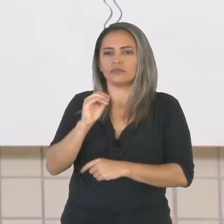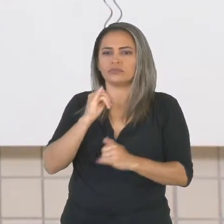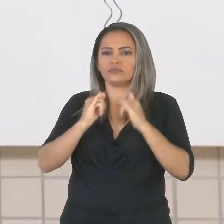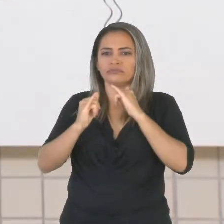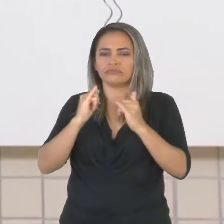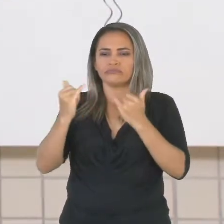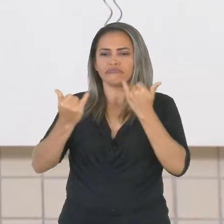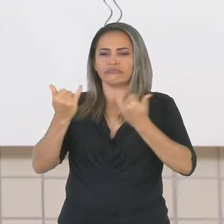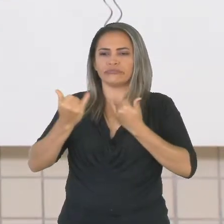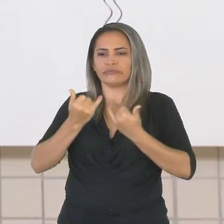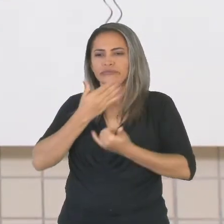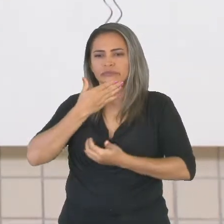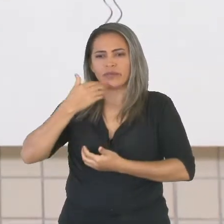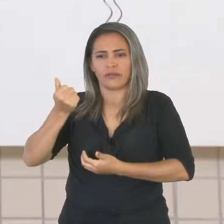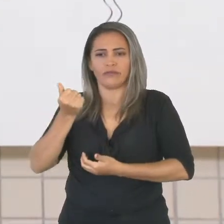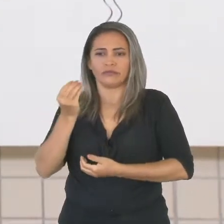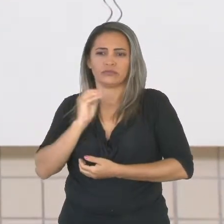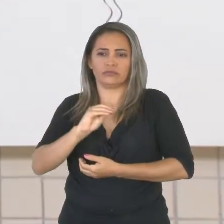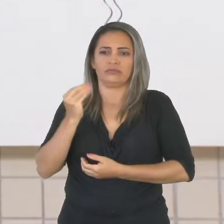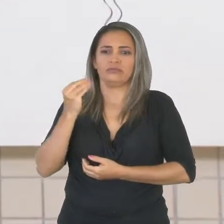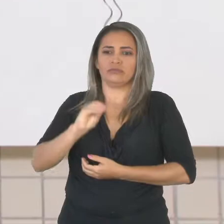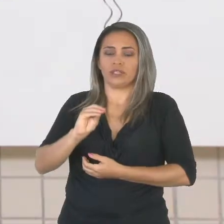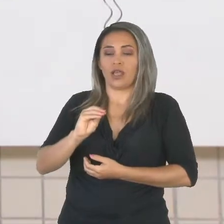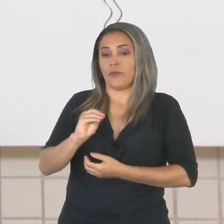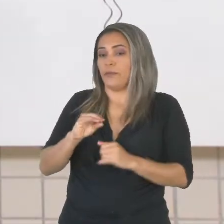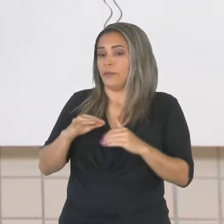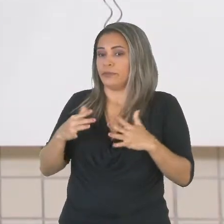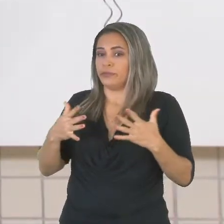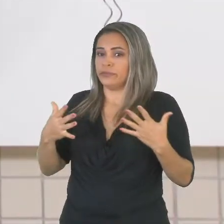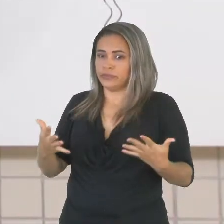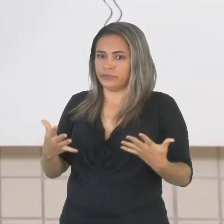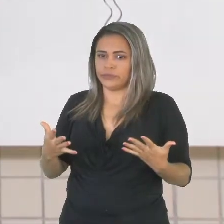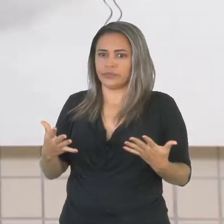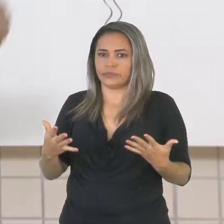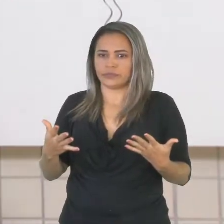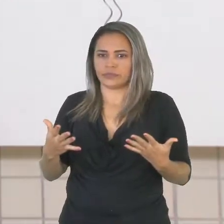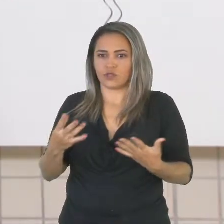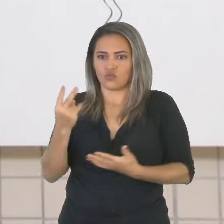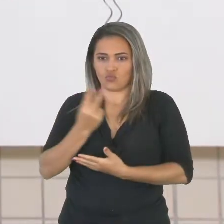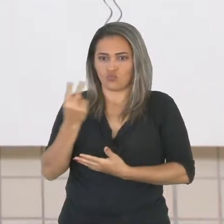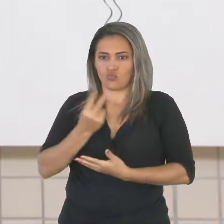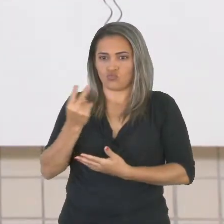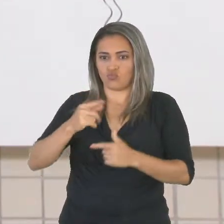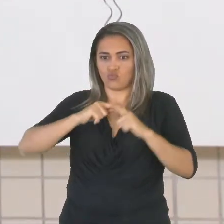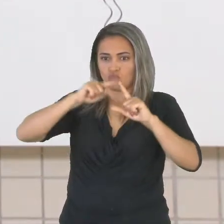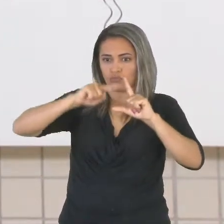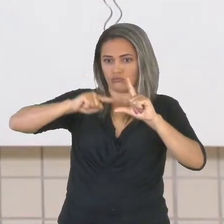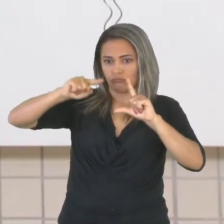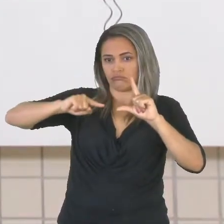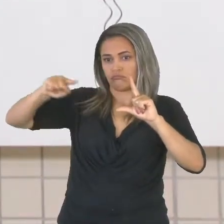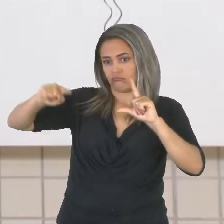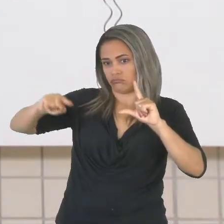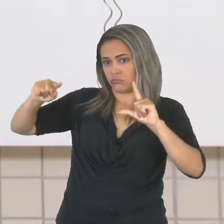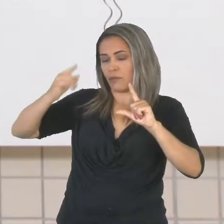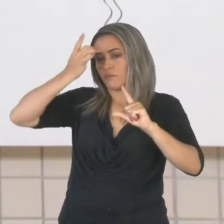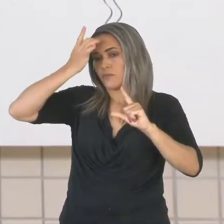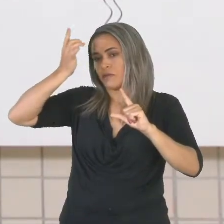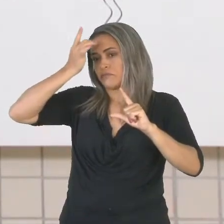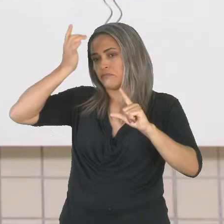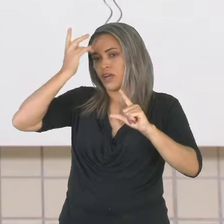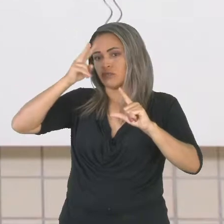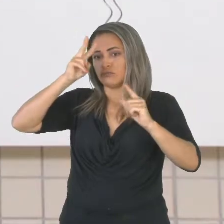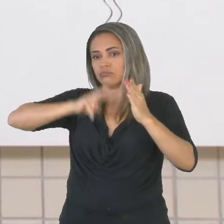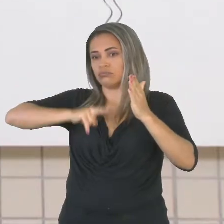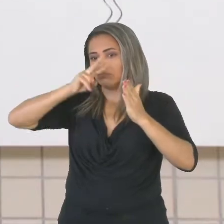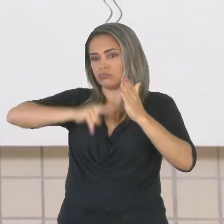você achar melhor, sem dúvidas. Porém, esses dois gráficos se tornam mais fácil a leitura e de